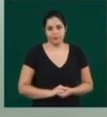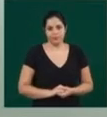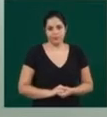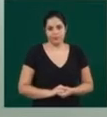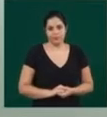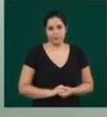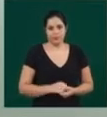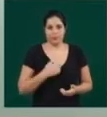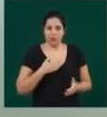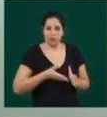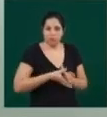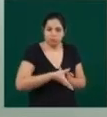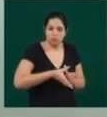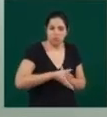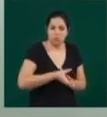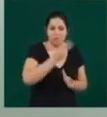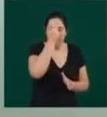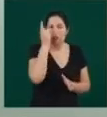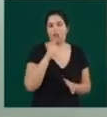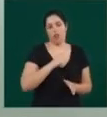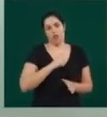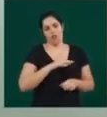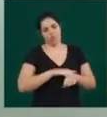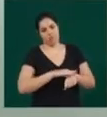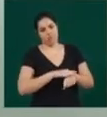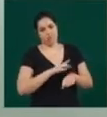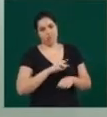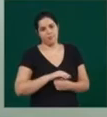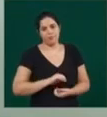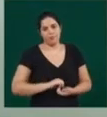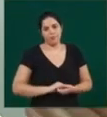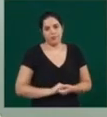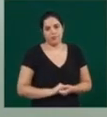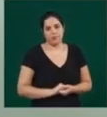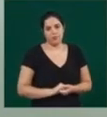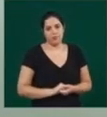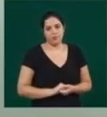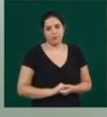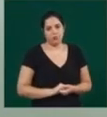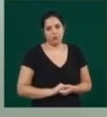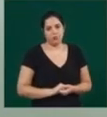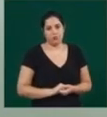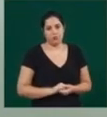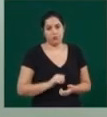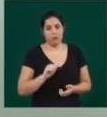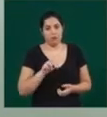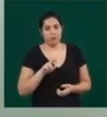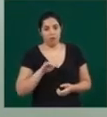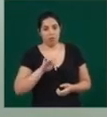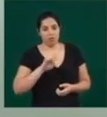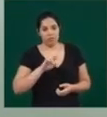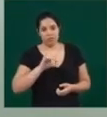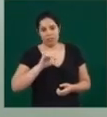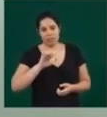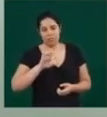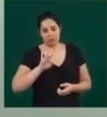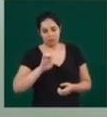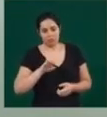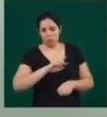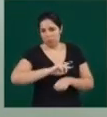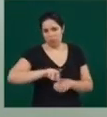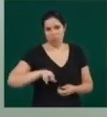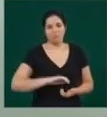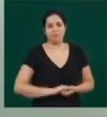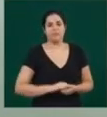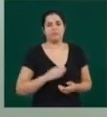realmente a minha orientação é que todo paciente reumatológico com a doença mais importante, principalmente com a artrite reumatoide, procure a associação. É